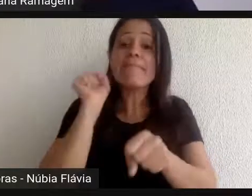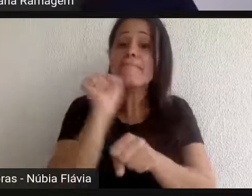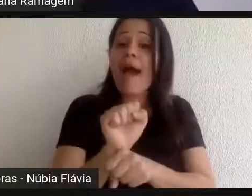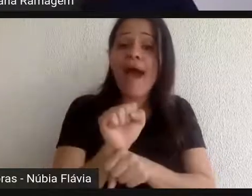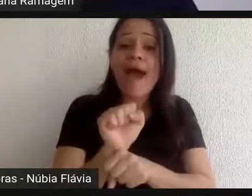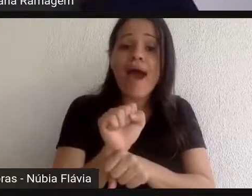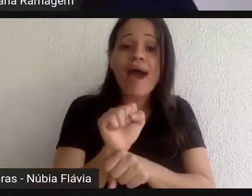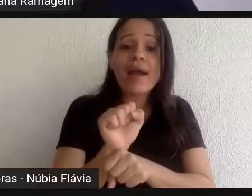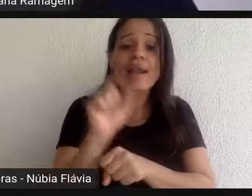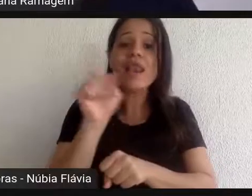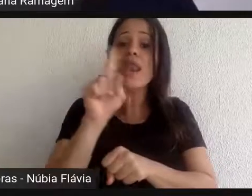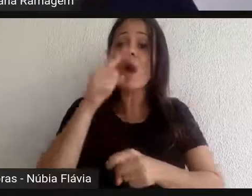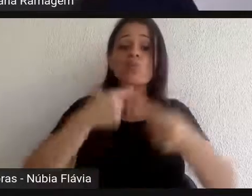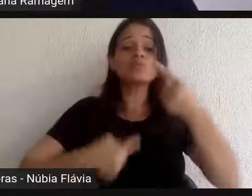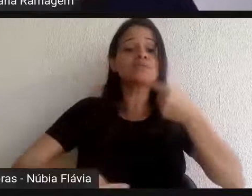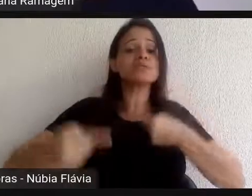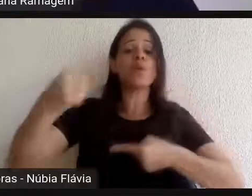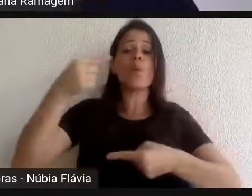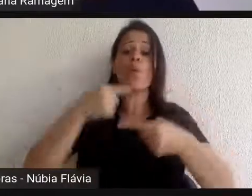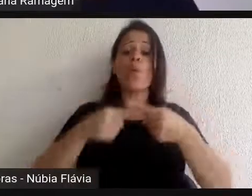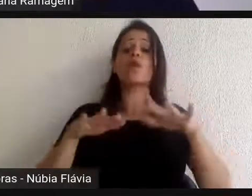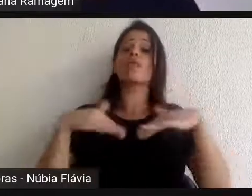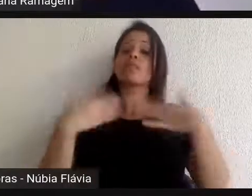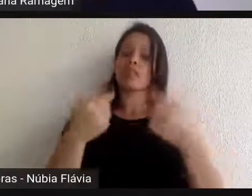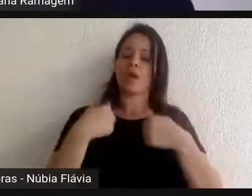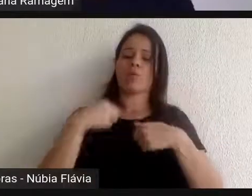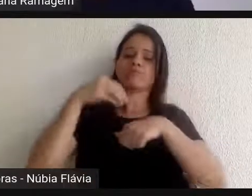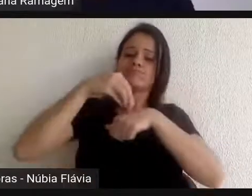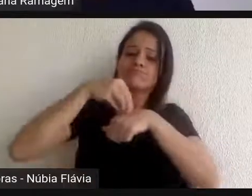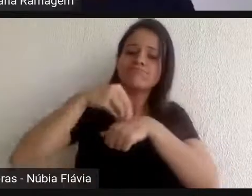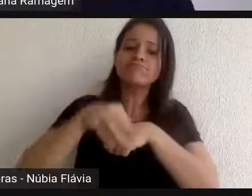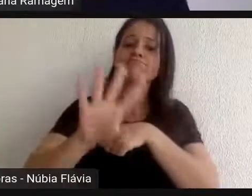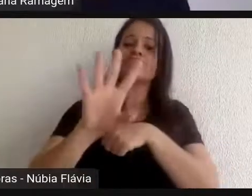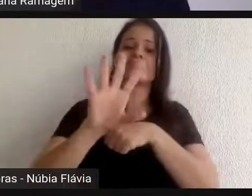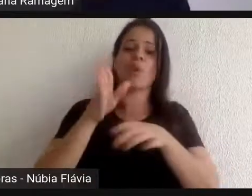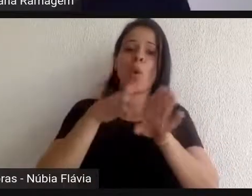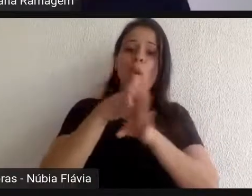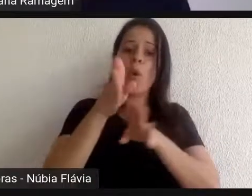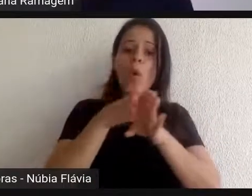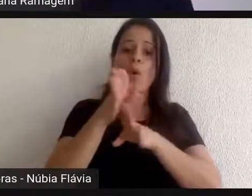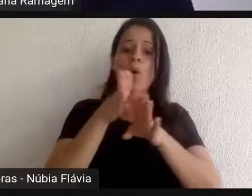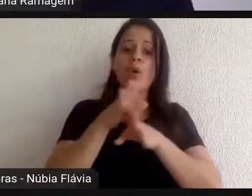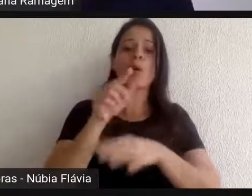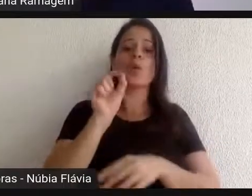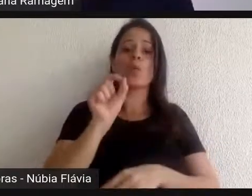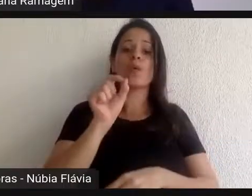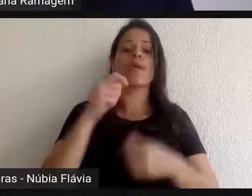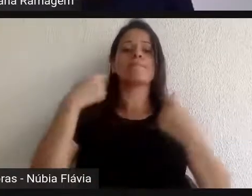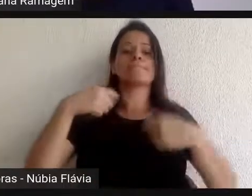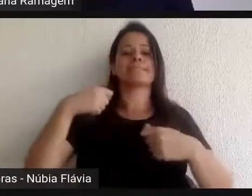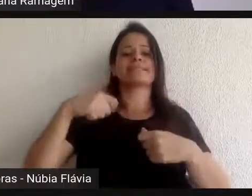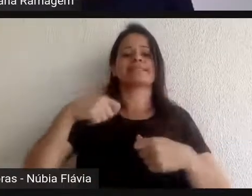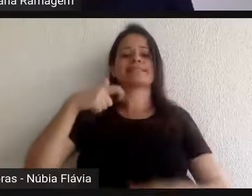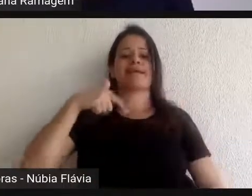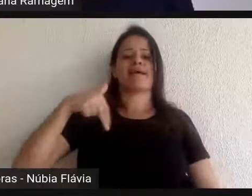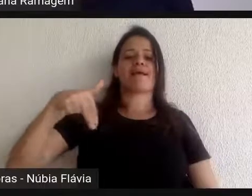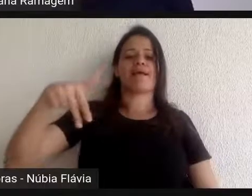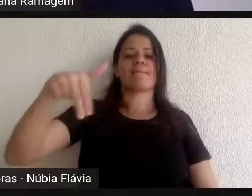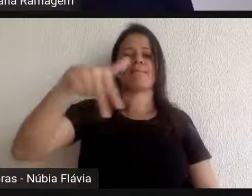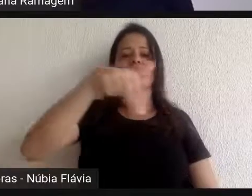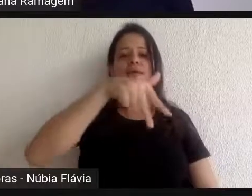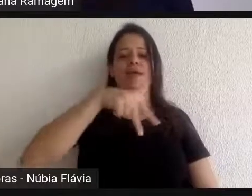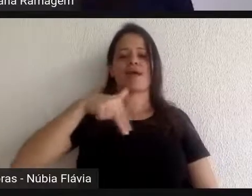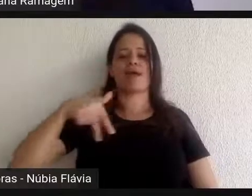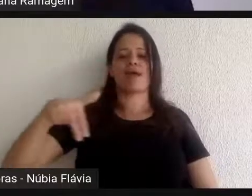não circula. E um recado que vai para quem não tem atividade física de caminhada ou